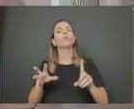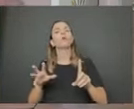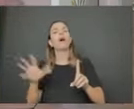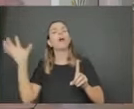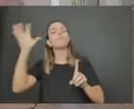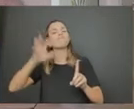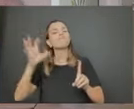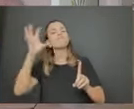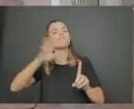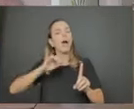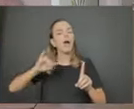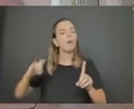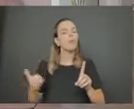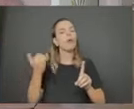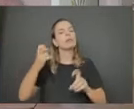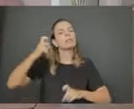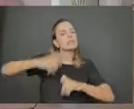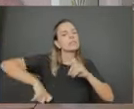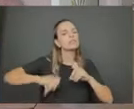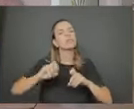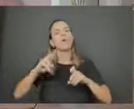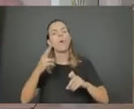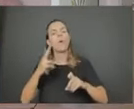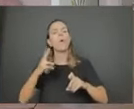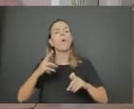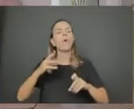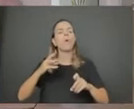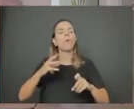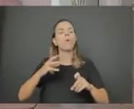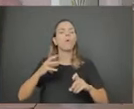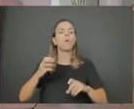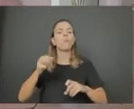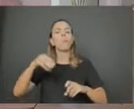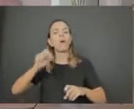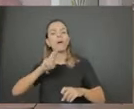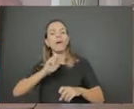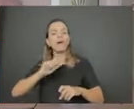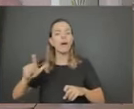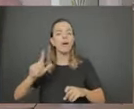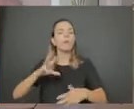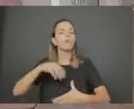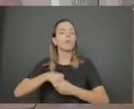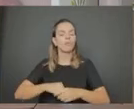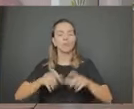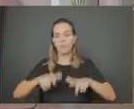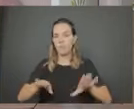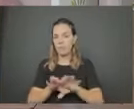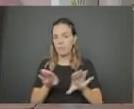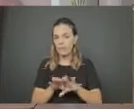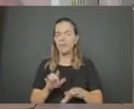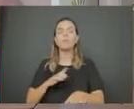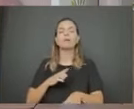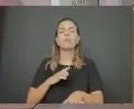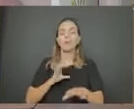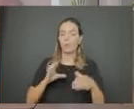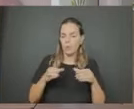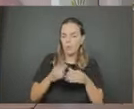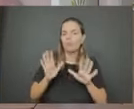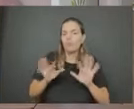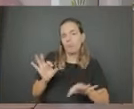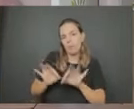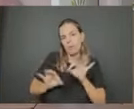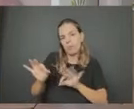ele sexual, quer ele seja moral também na instituição. Nós temos comissão montada na instituição para dar